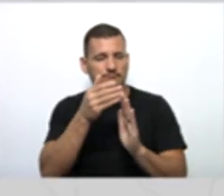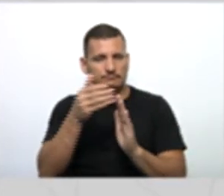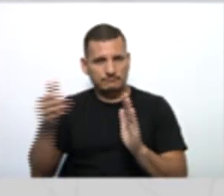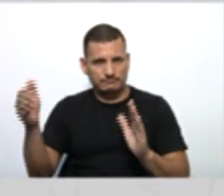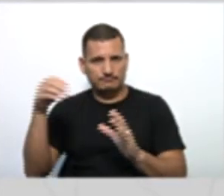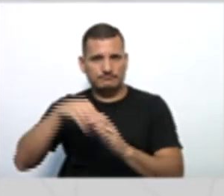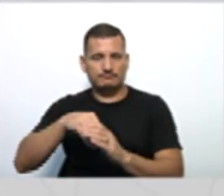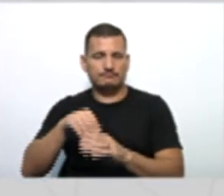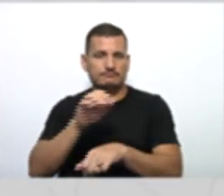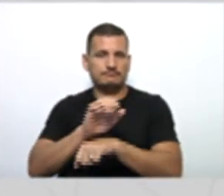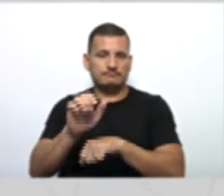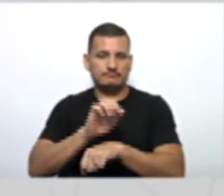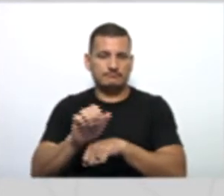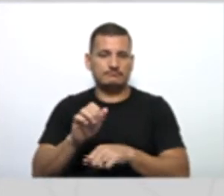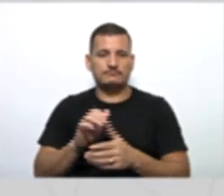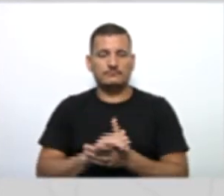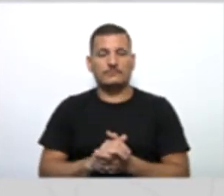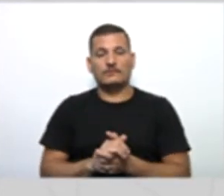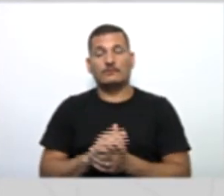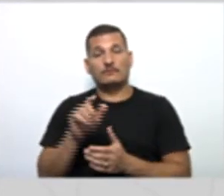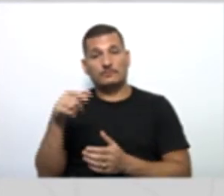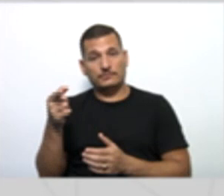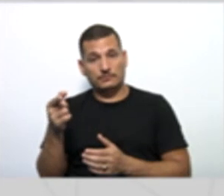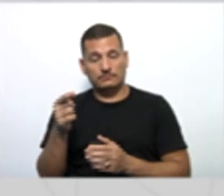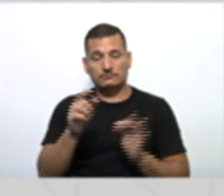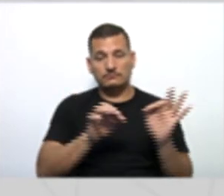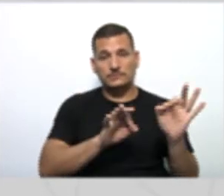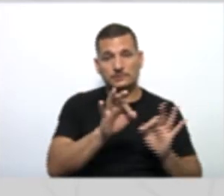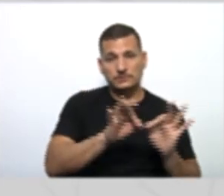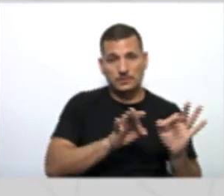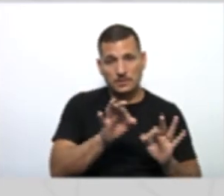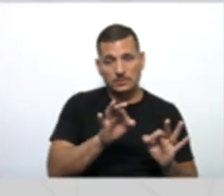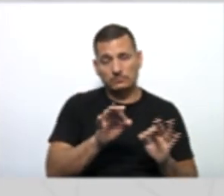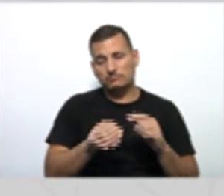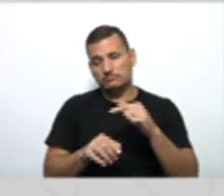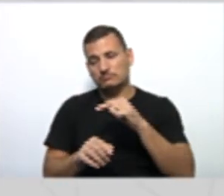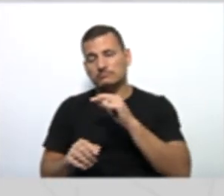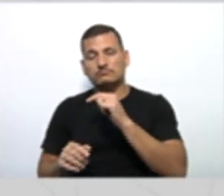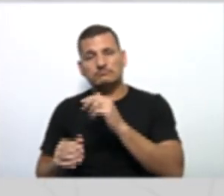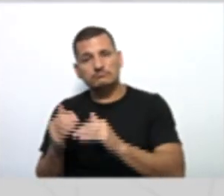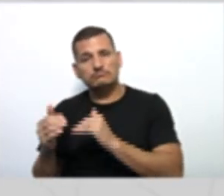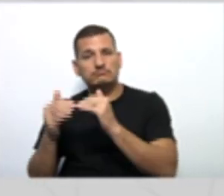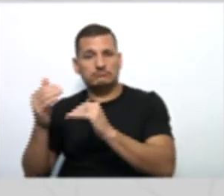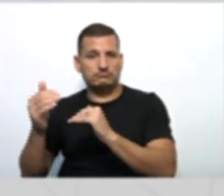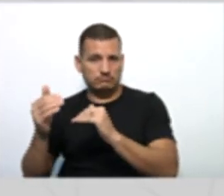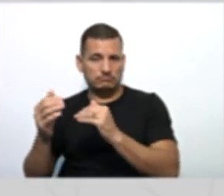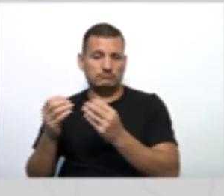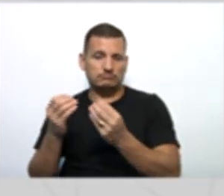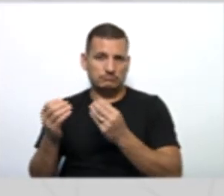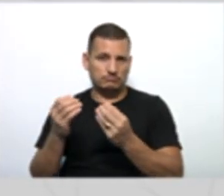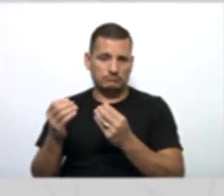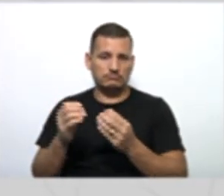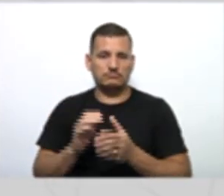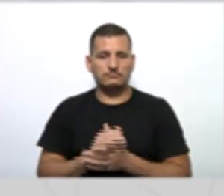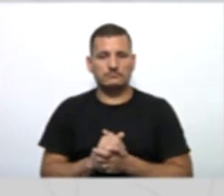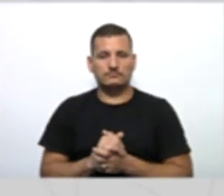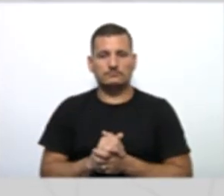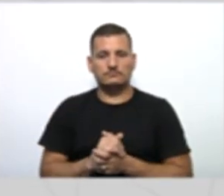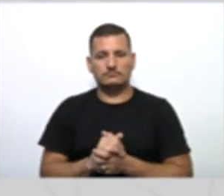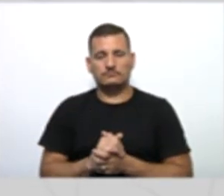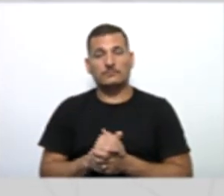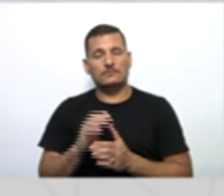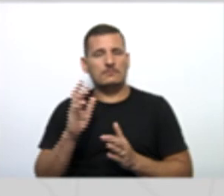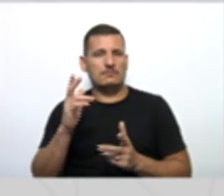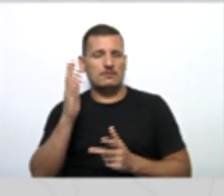Em seguida, eu vou fazer um confronto do planejado e do desempenho alcançado, com os padrões estabelecidos e sugestões. É claro,